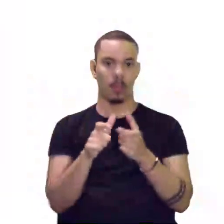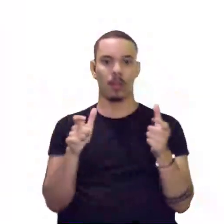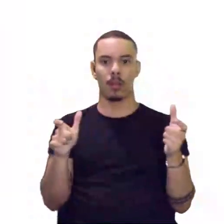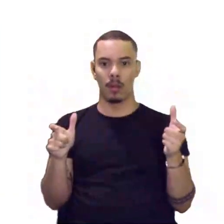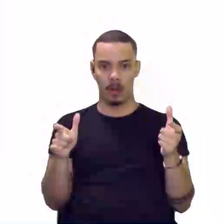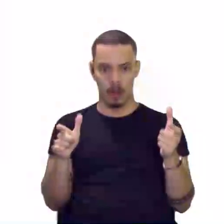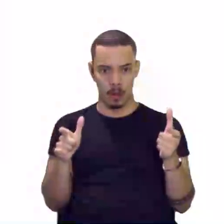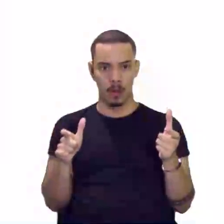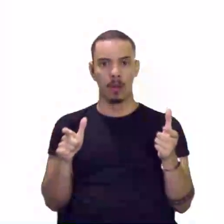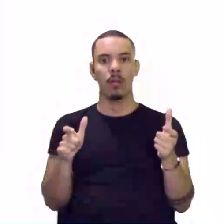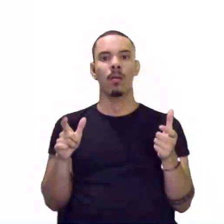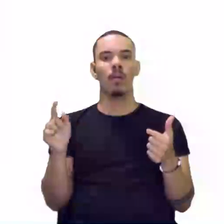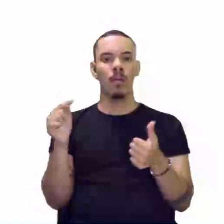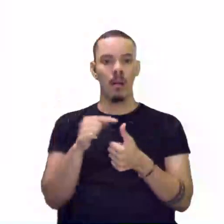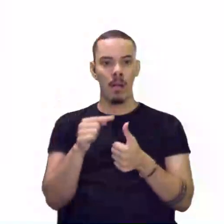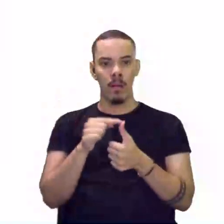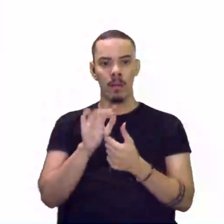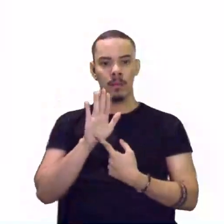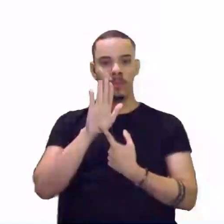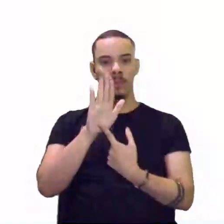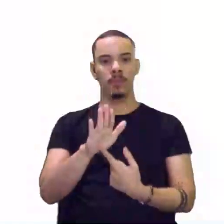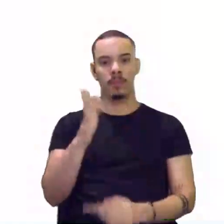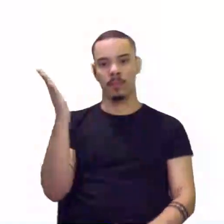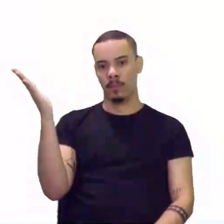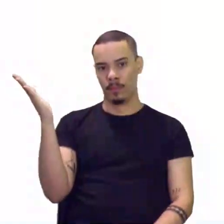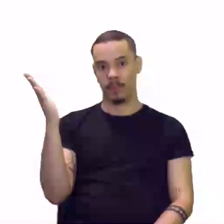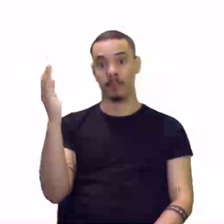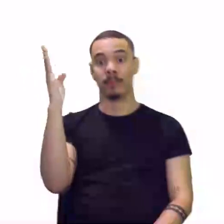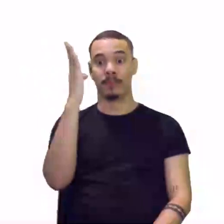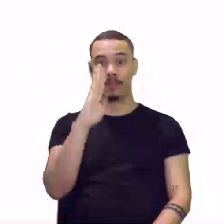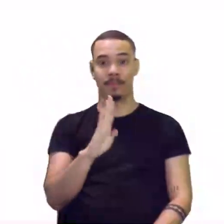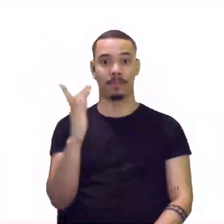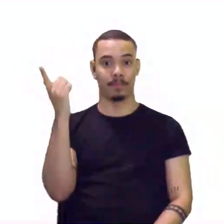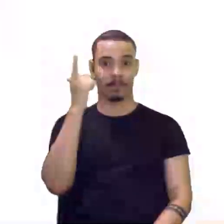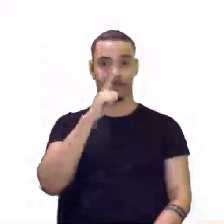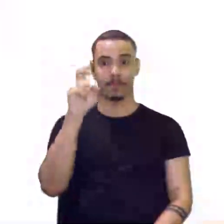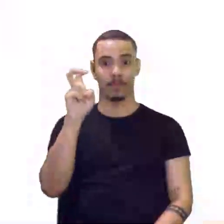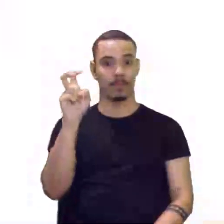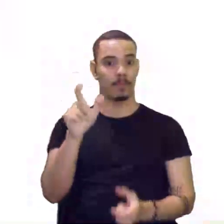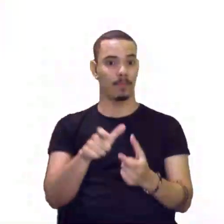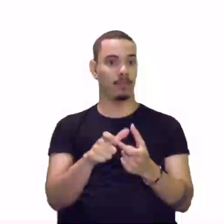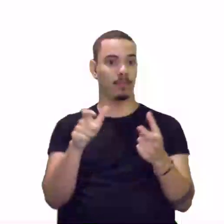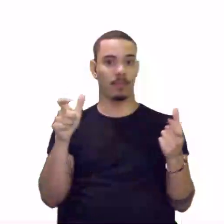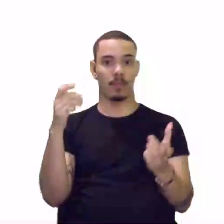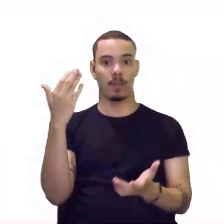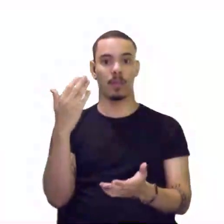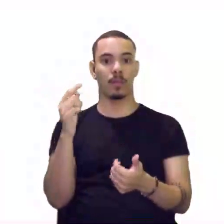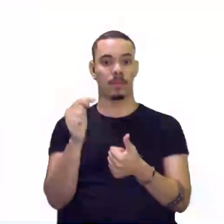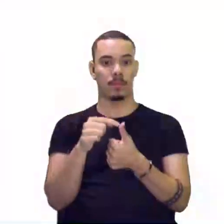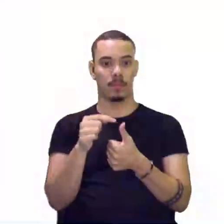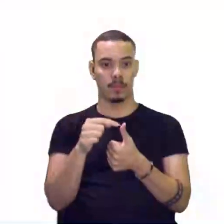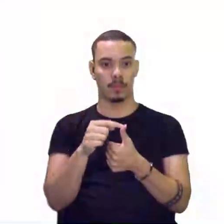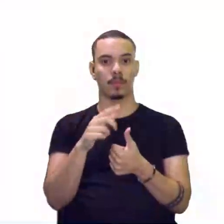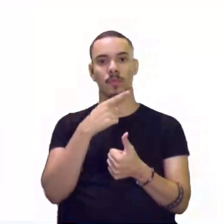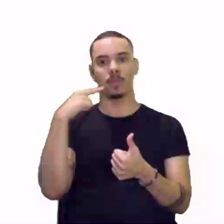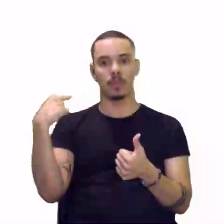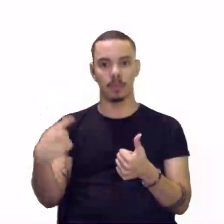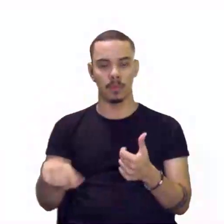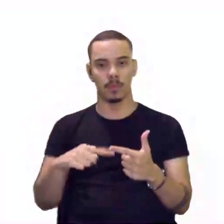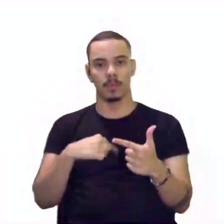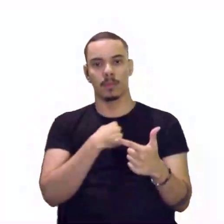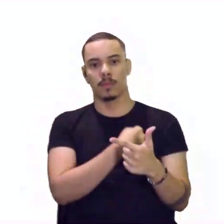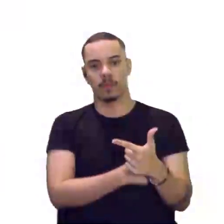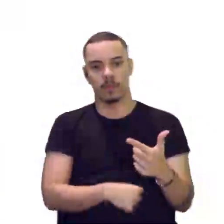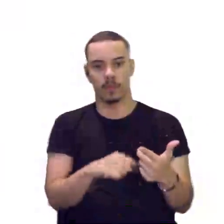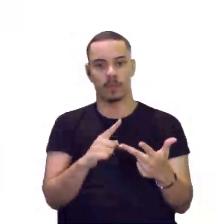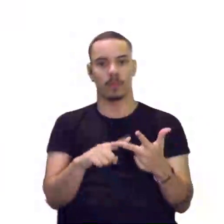ó, representando nesse mapa para vocês. E o Brasil ocupa a 5ª posição, só perde aí, ó, para a Rússia, para a